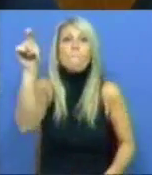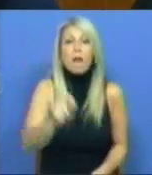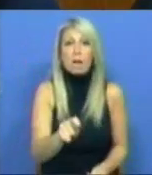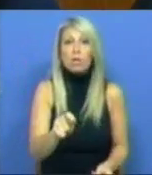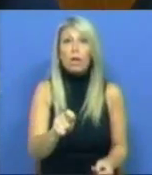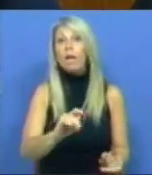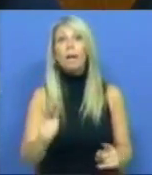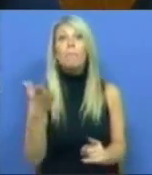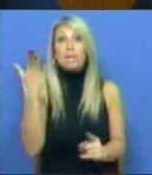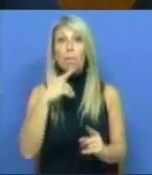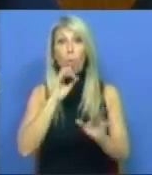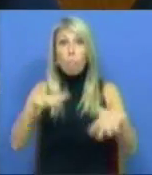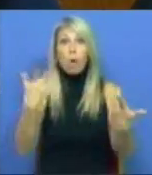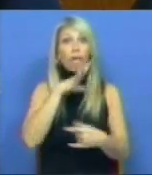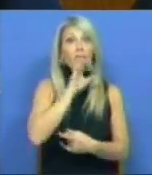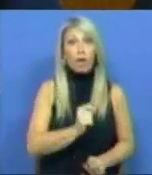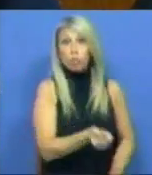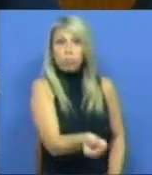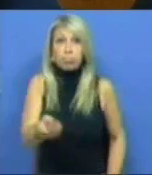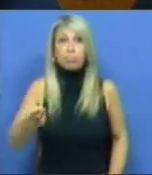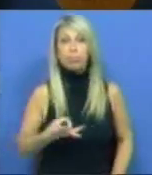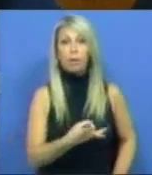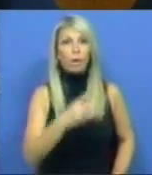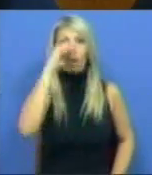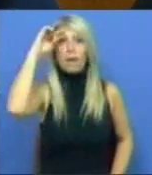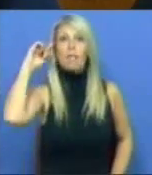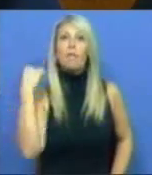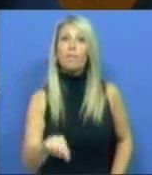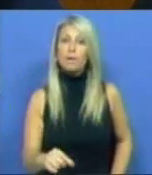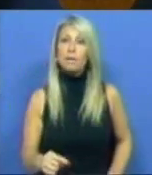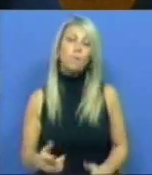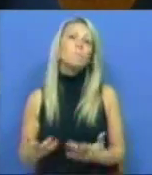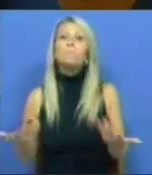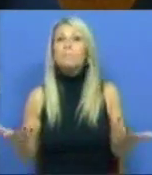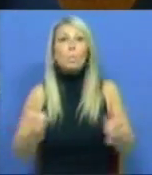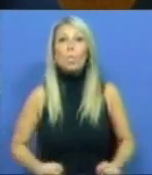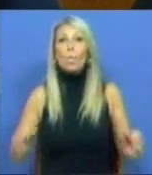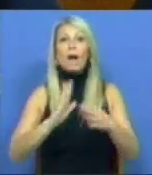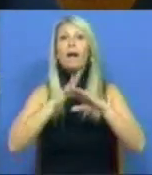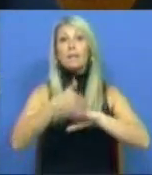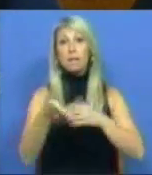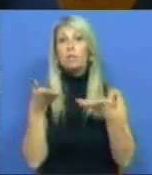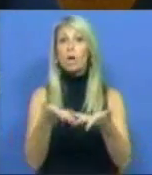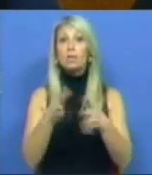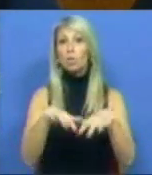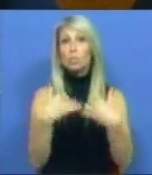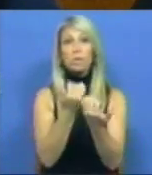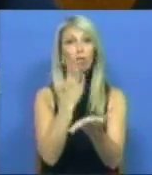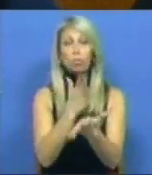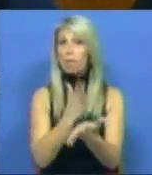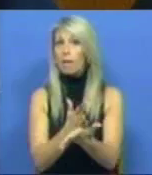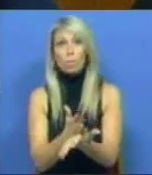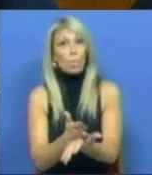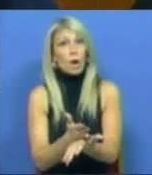em particular quando podem ter mais do que um filho, é muito pesado. E, portanto, não têm acesso à ação social escolar